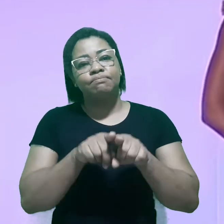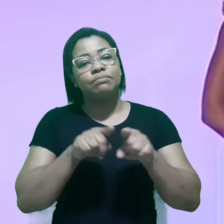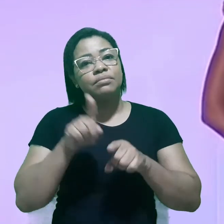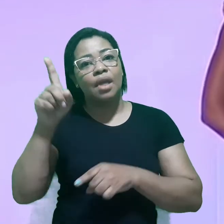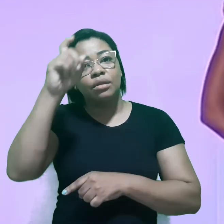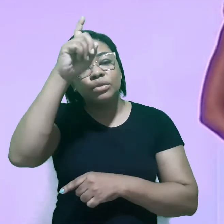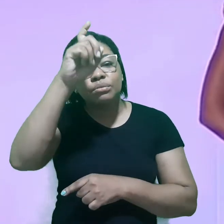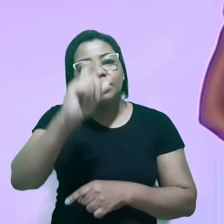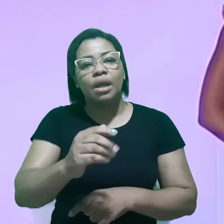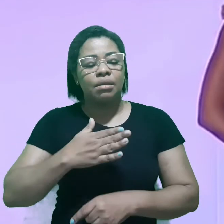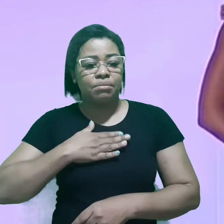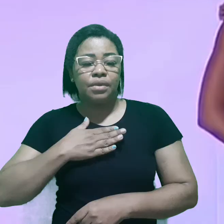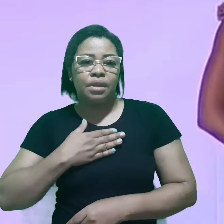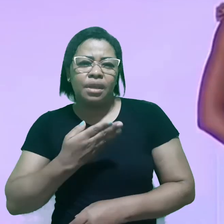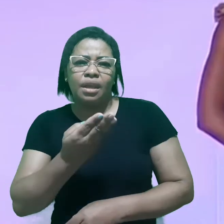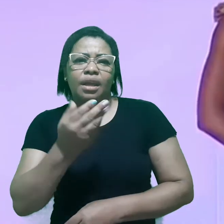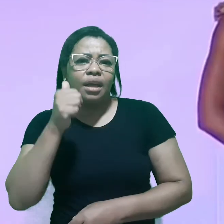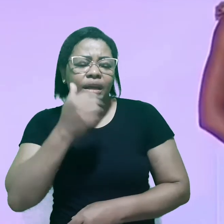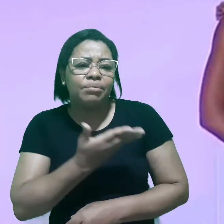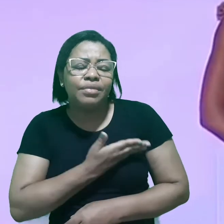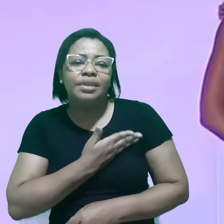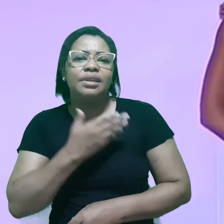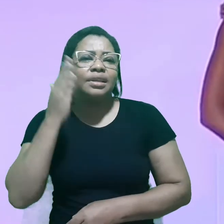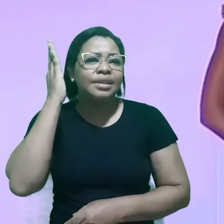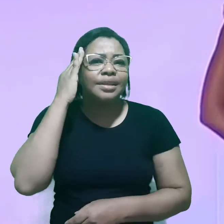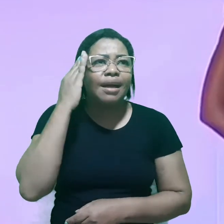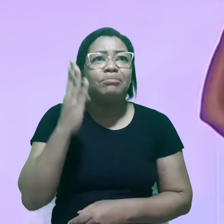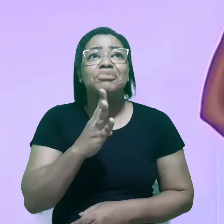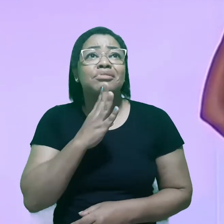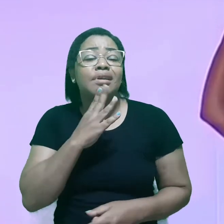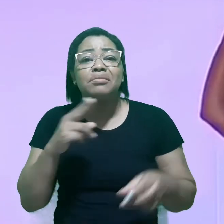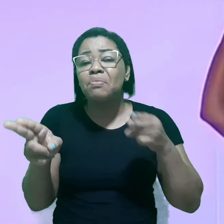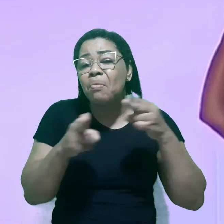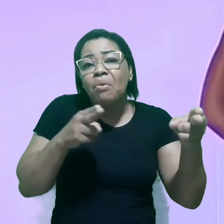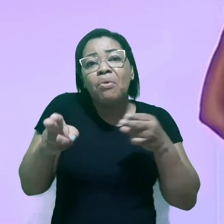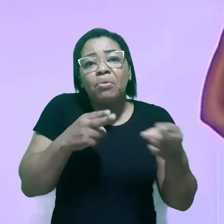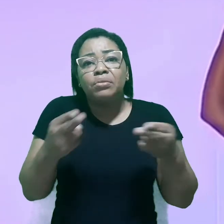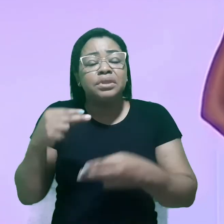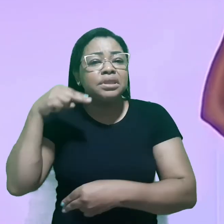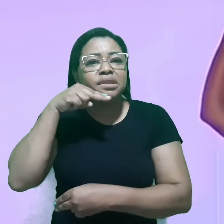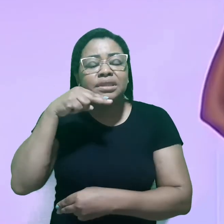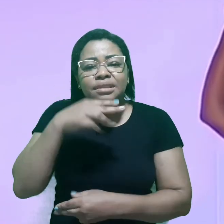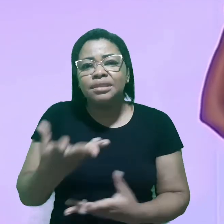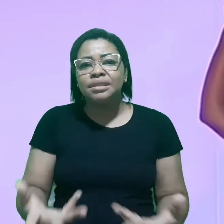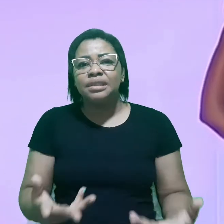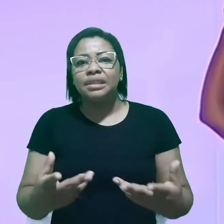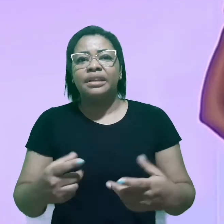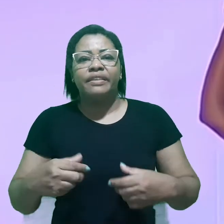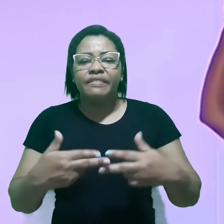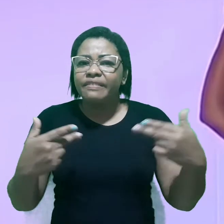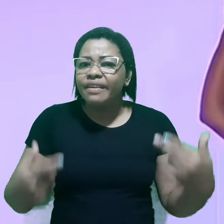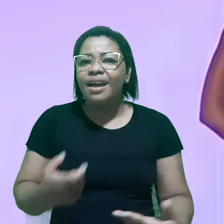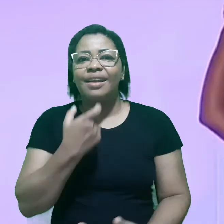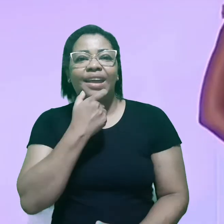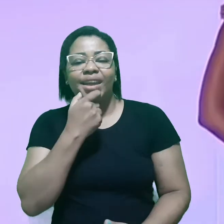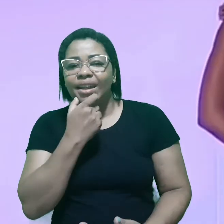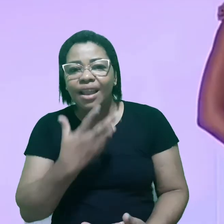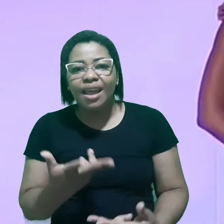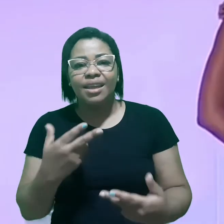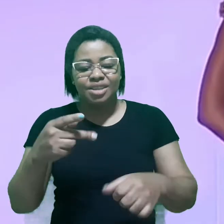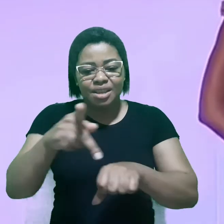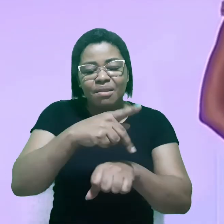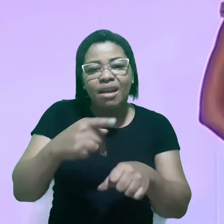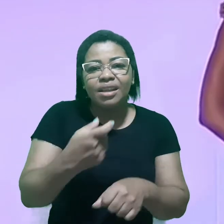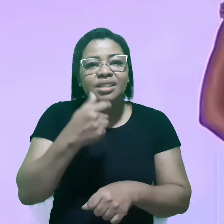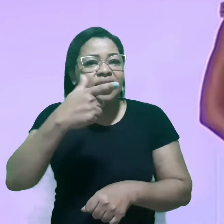contemporânea, pessoas talentosas cantando em inglês e pidgin, igbo, yorubá e ijo, misturando influências de Jay-Z,